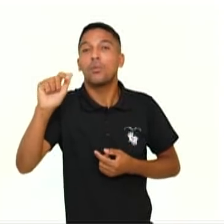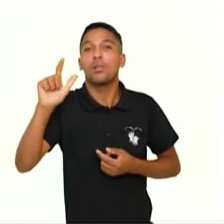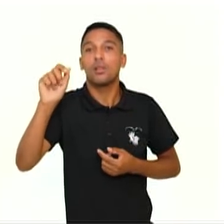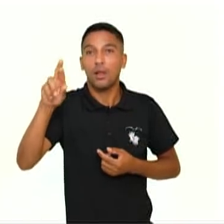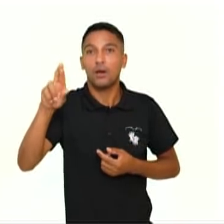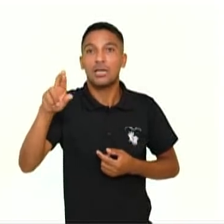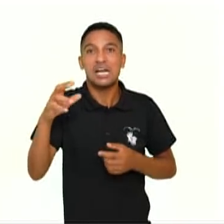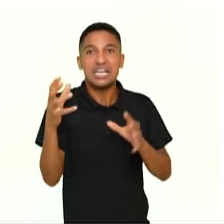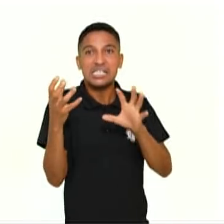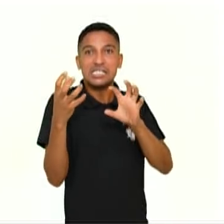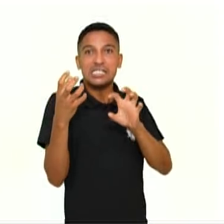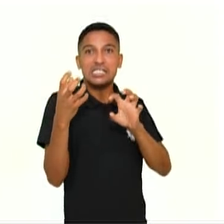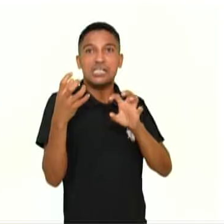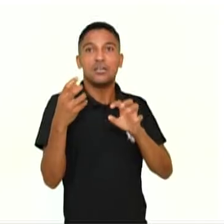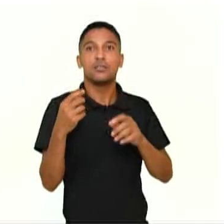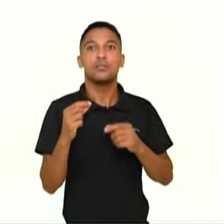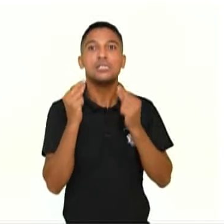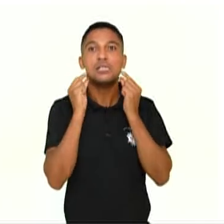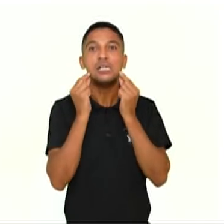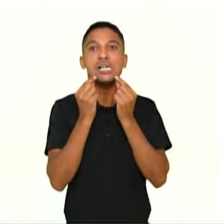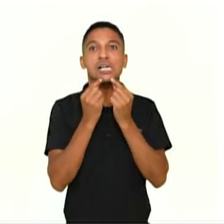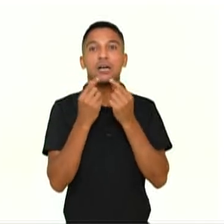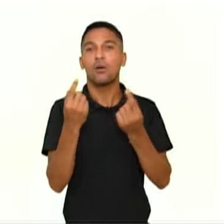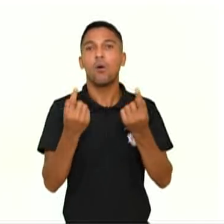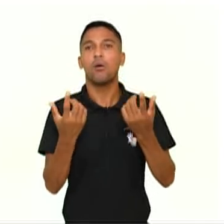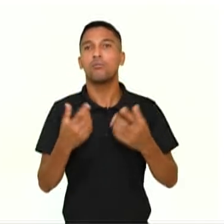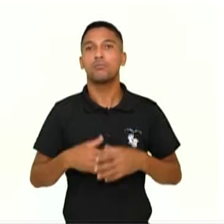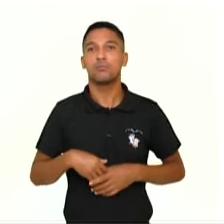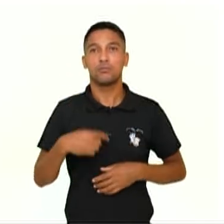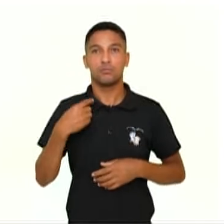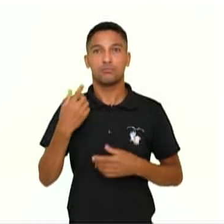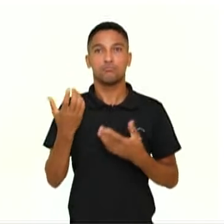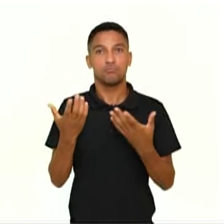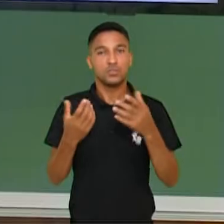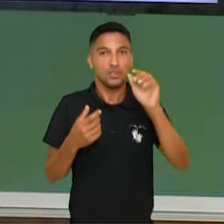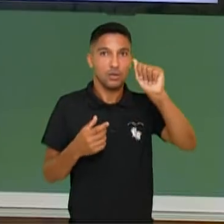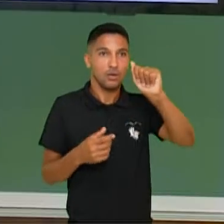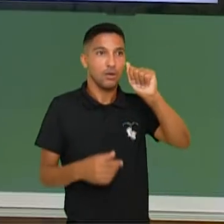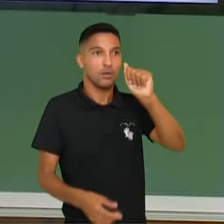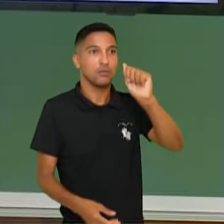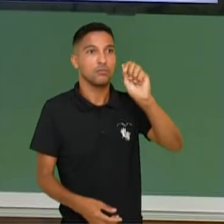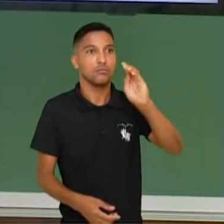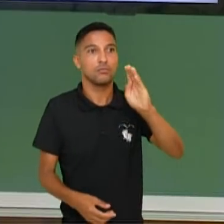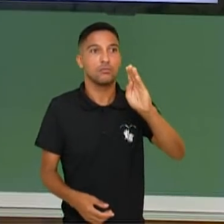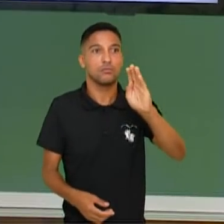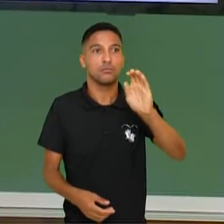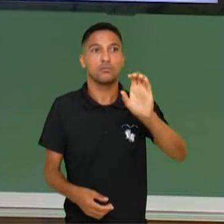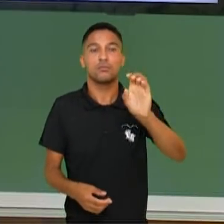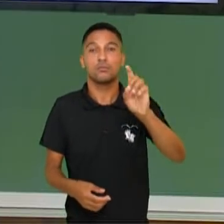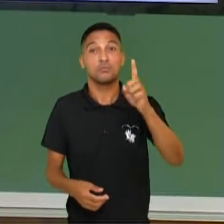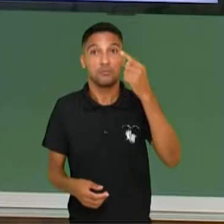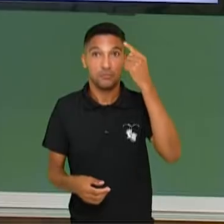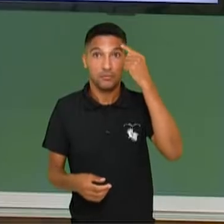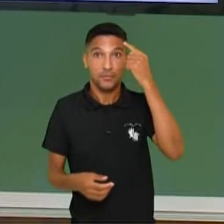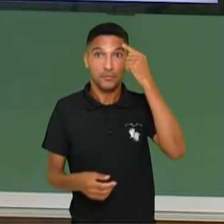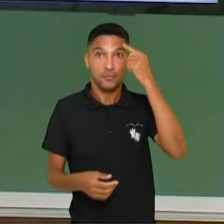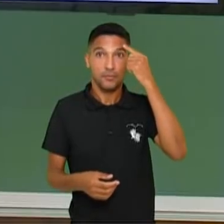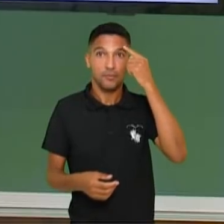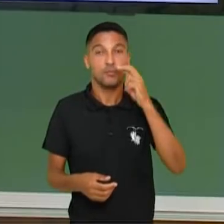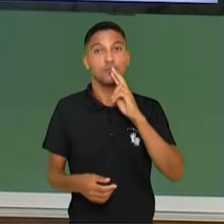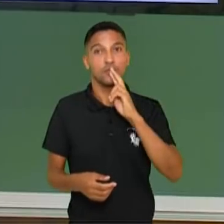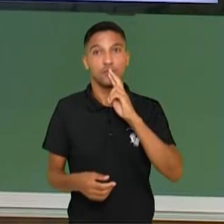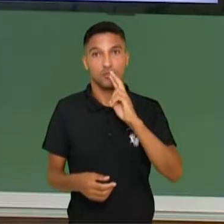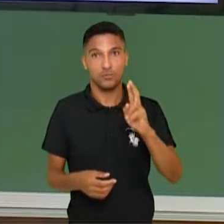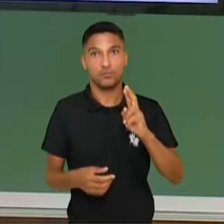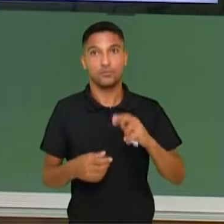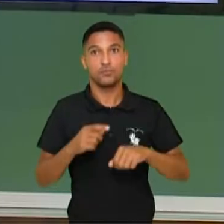C, carpo. Ou letra D, vértebras. Pensa um pouquinho. Será que você prestou atenção na aula? Eu vou dar um tempinho